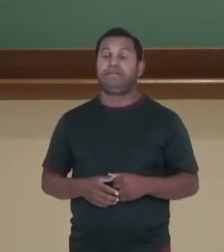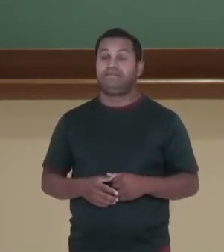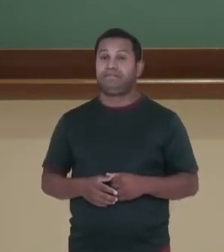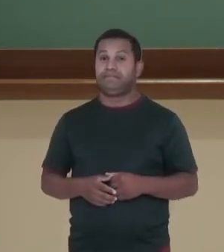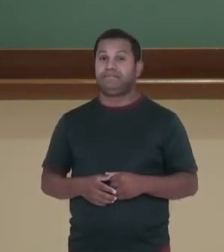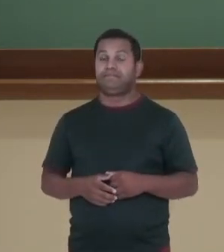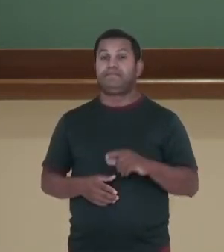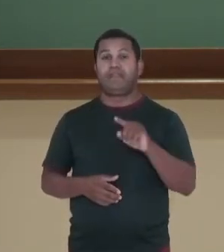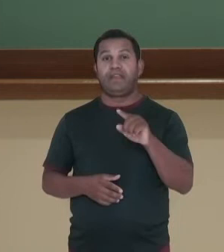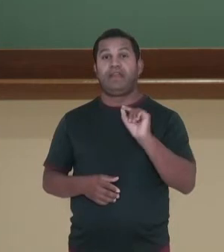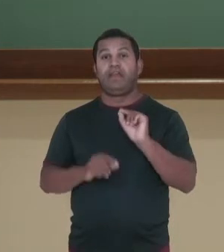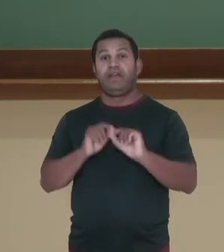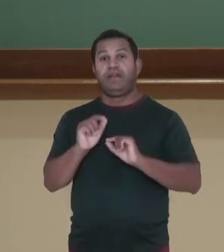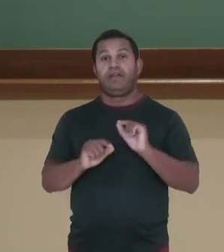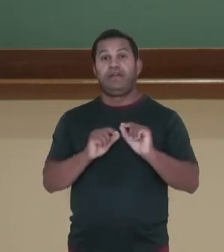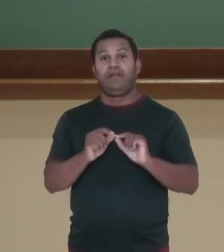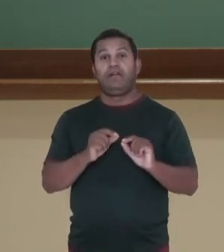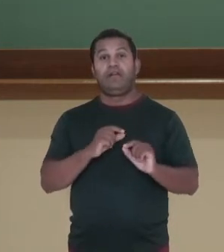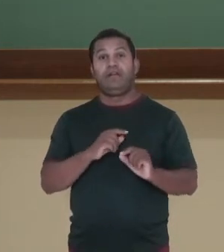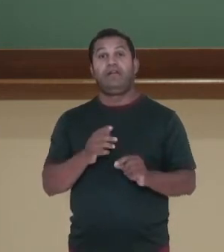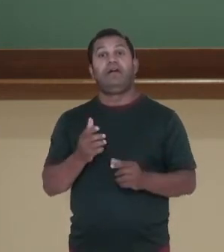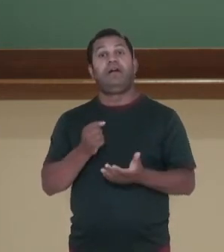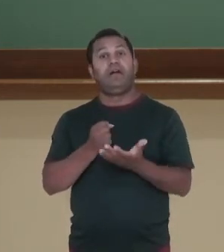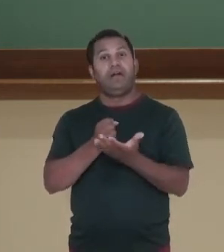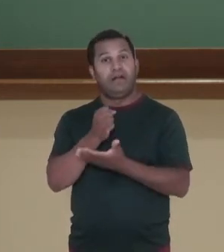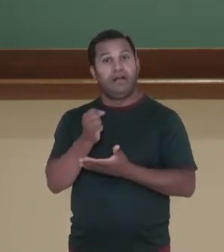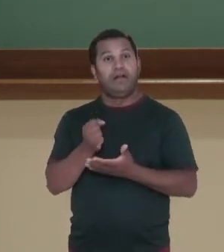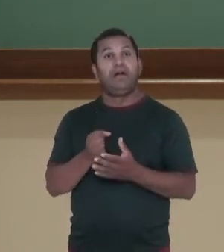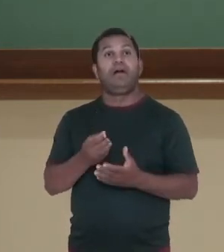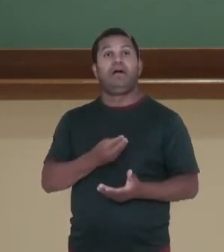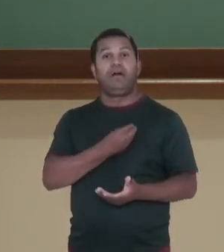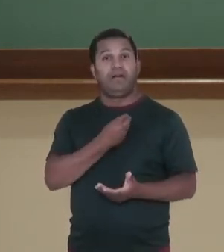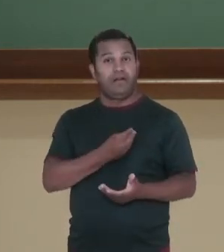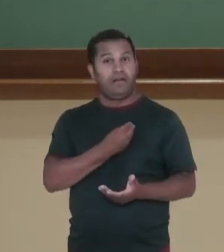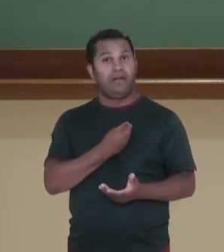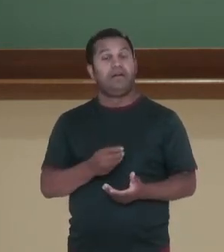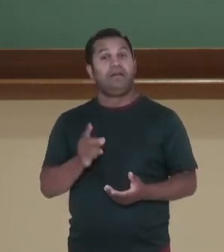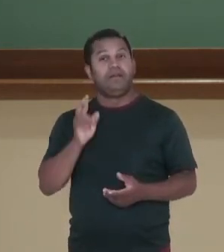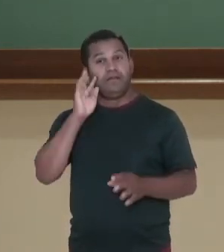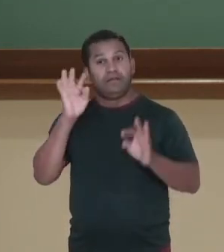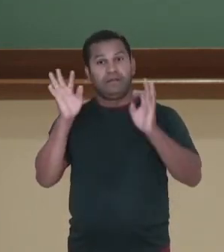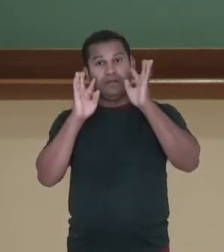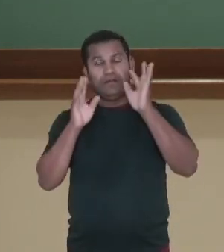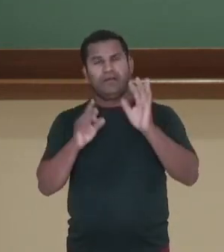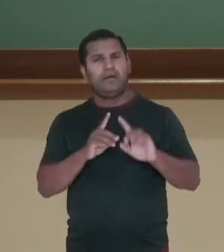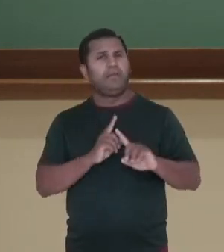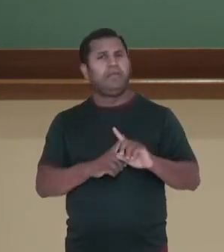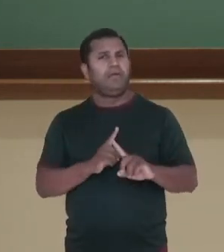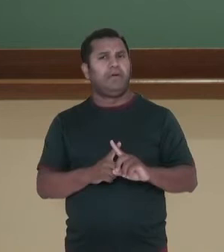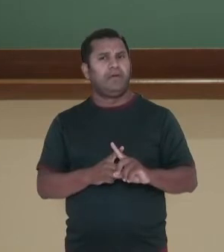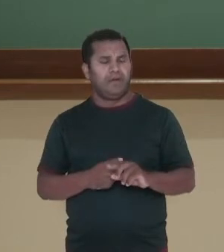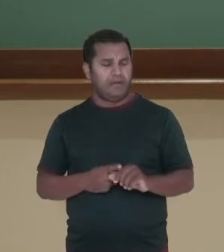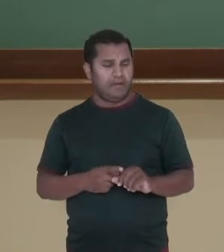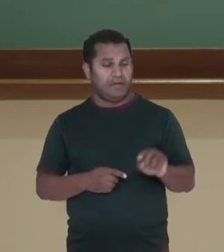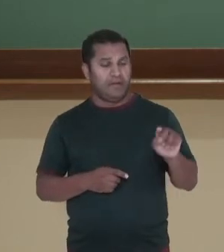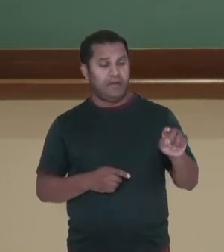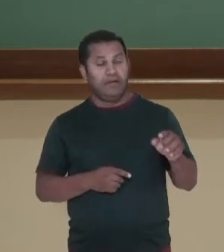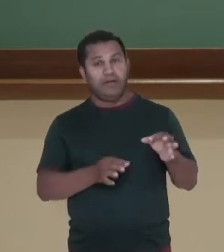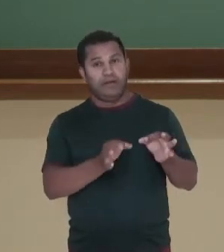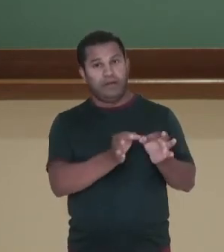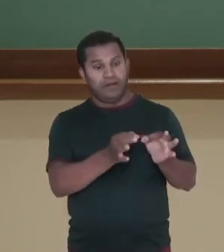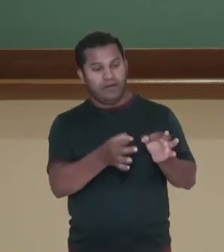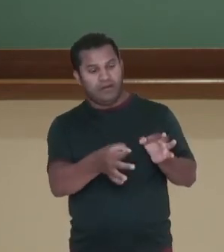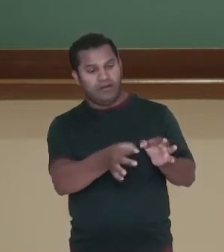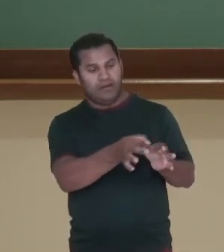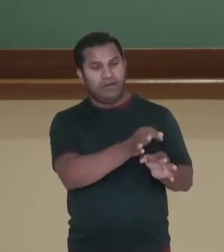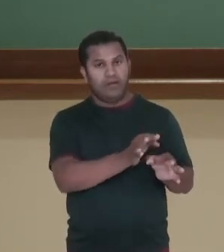aquele embriãozinho que foi formado ali, ele tem algumas células, 8, 16, 32 células, mas ele é um